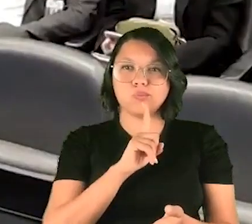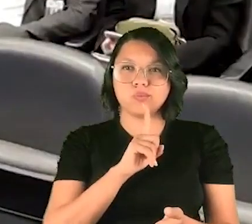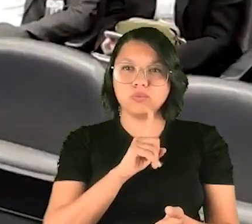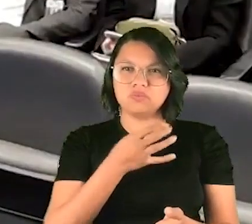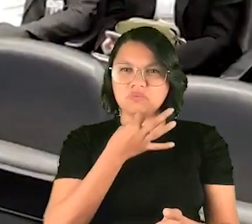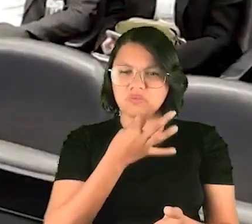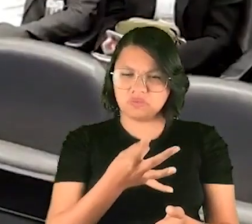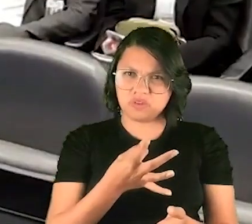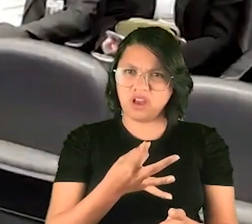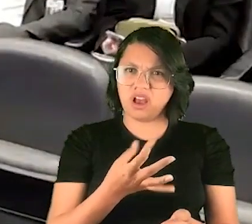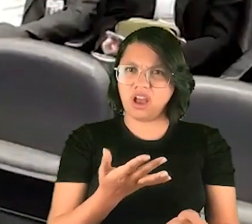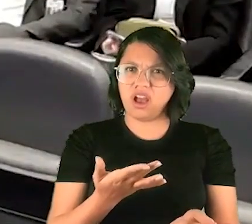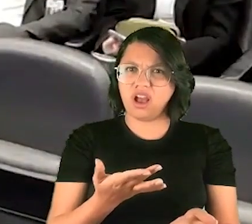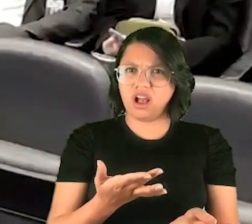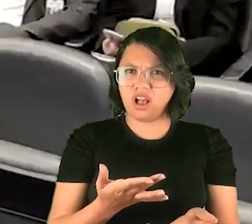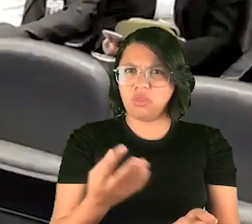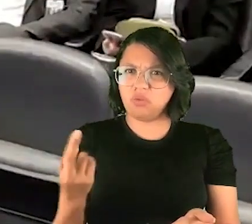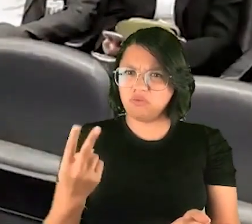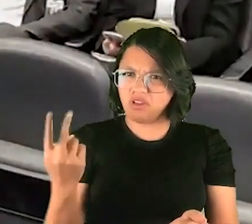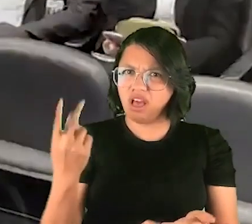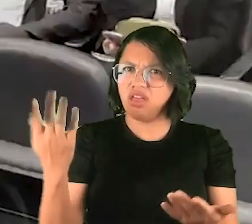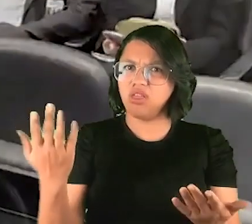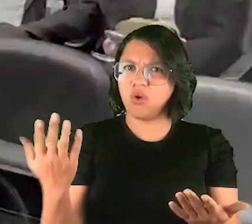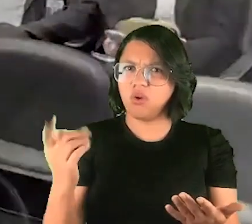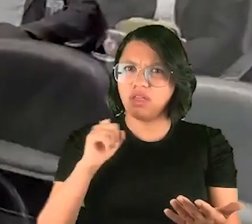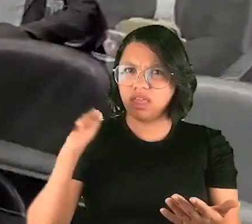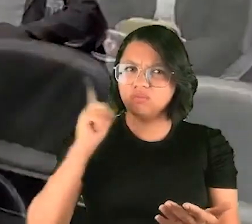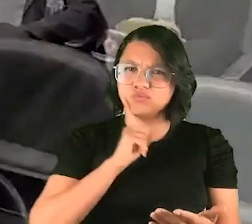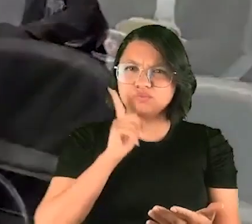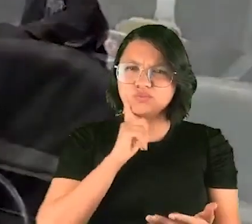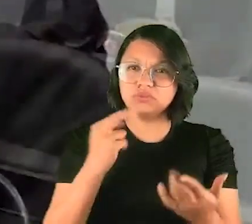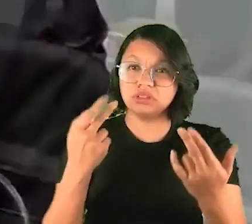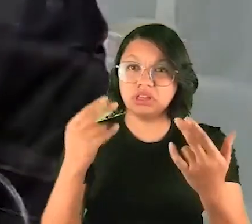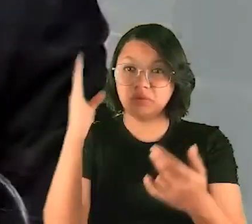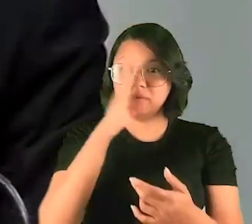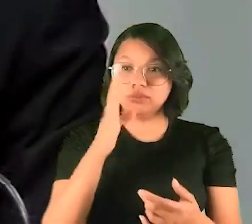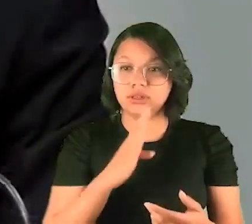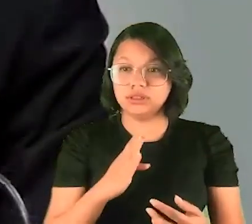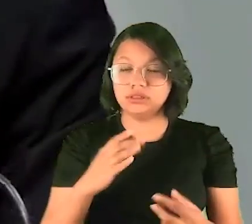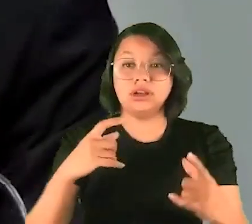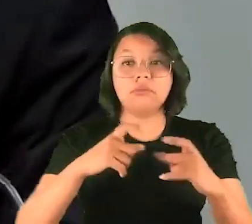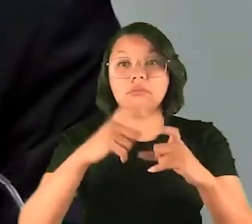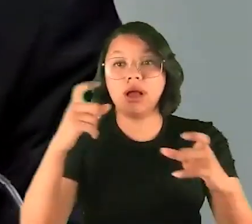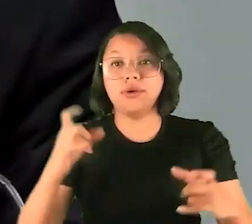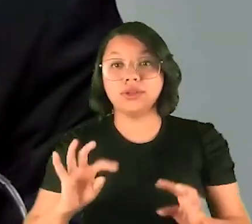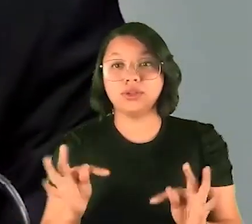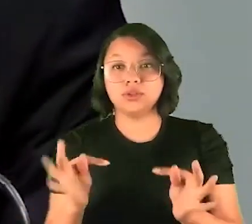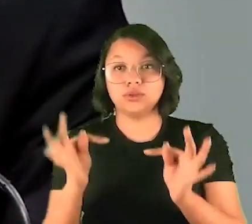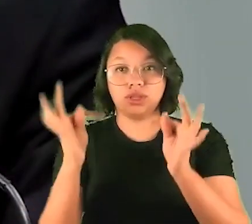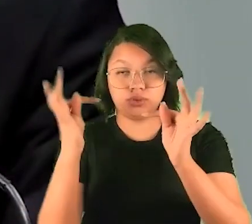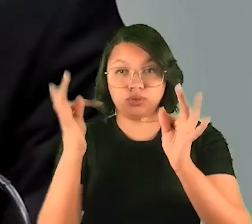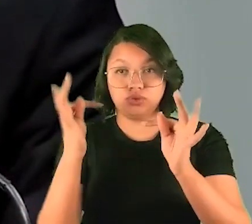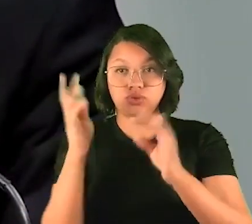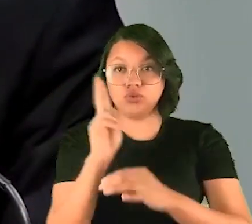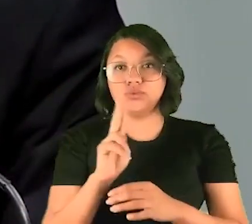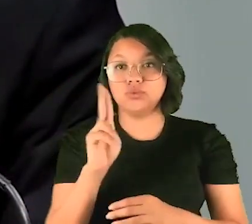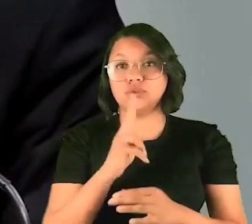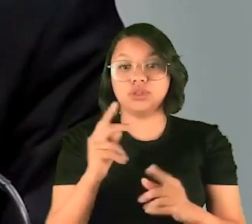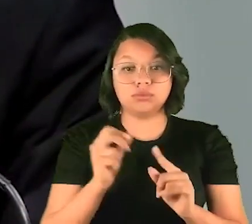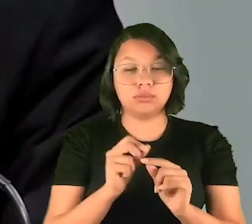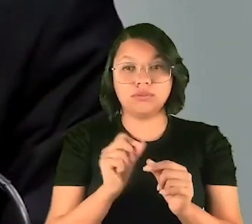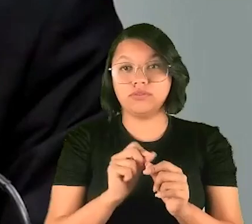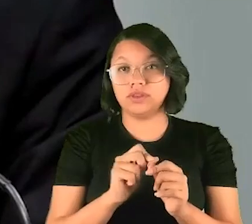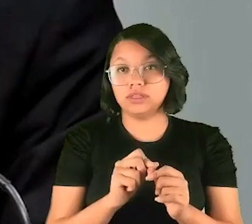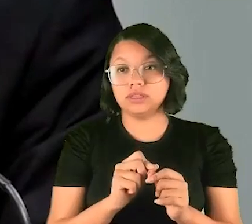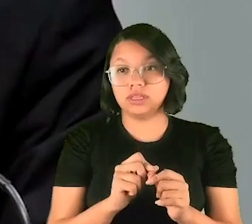carta, cientistas americanos criticando o valor, o preço do Carticel nos Estados Unidos, que é o mesmo do Brasil. E o que eles falam? Grande